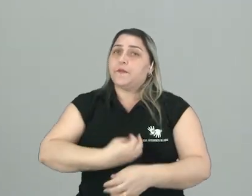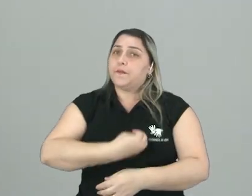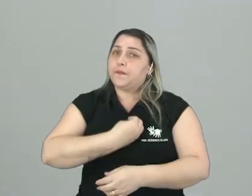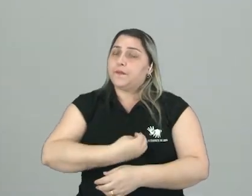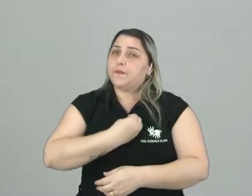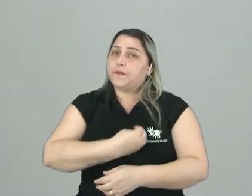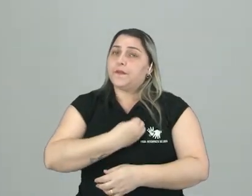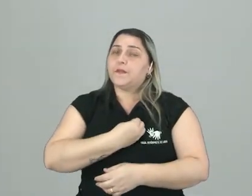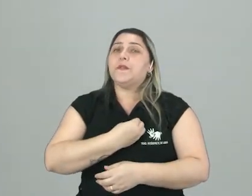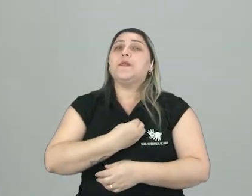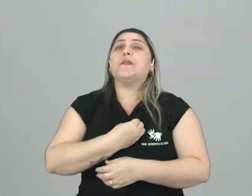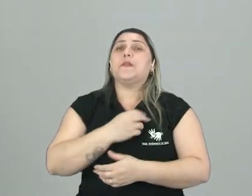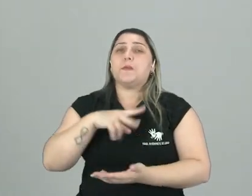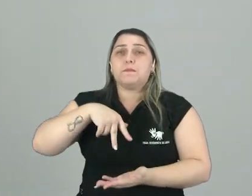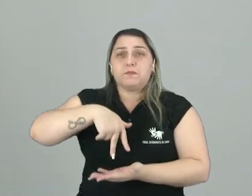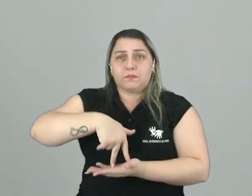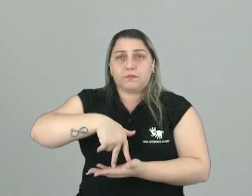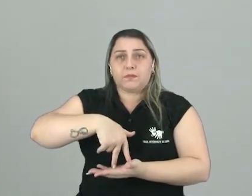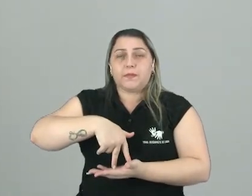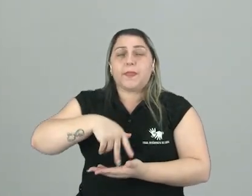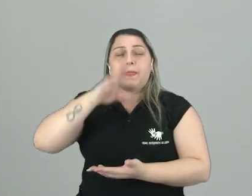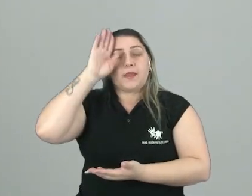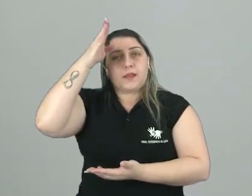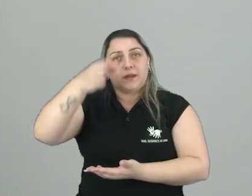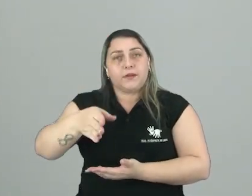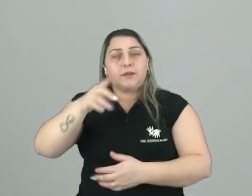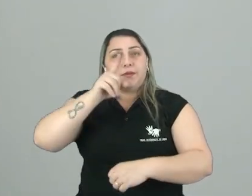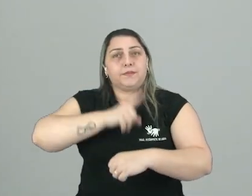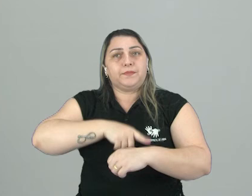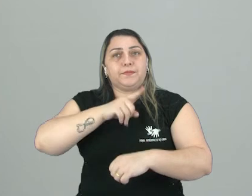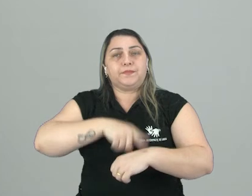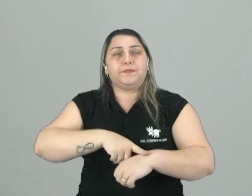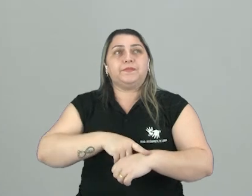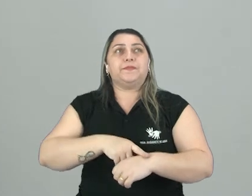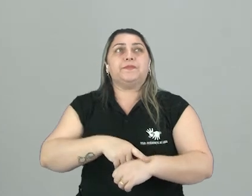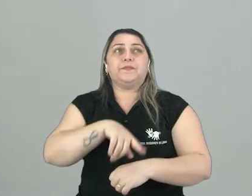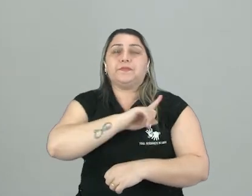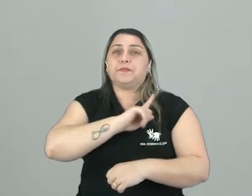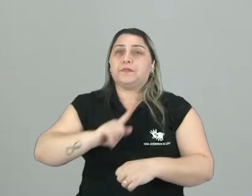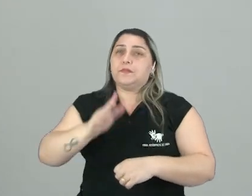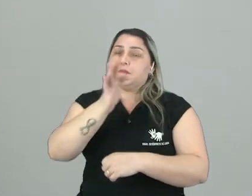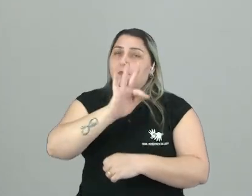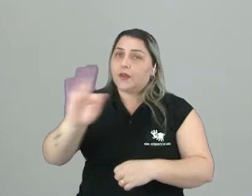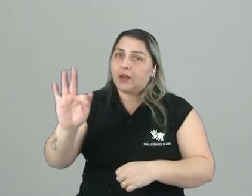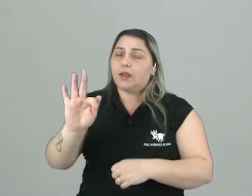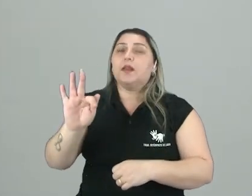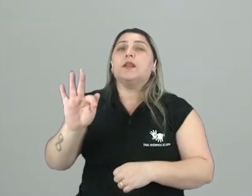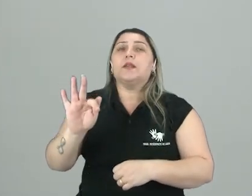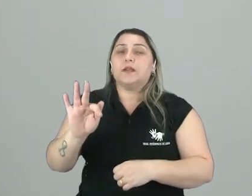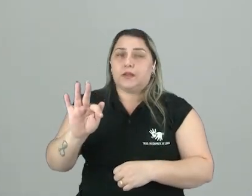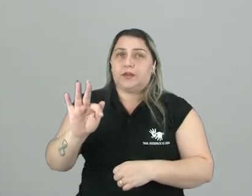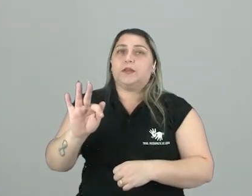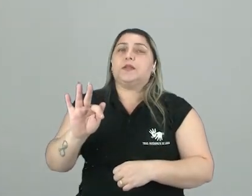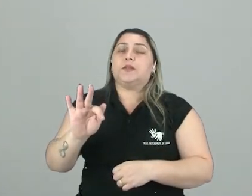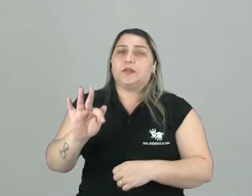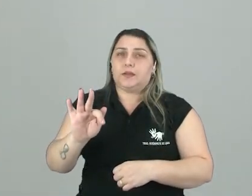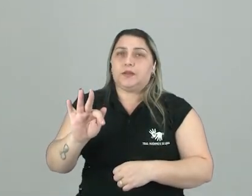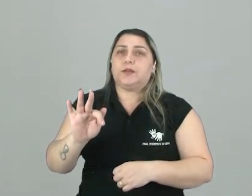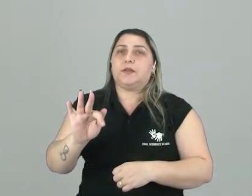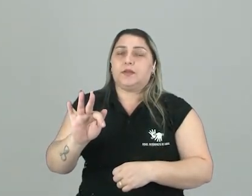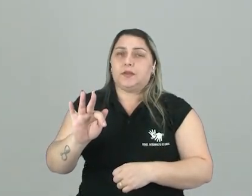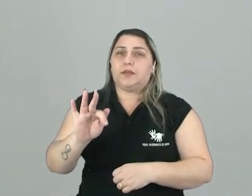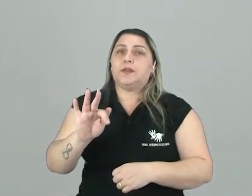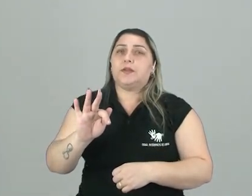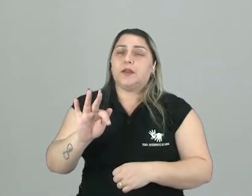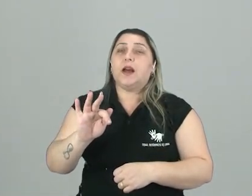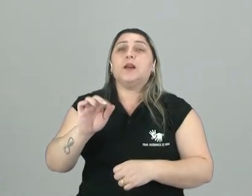as nossas florestas em pé, certo? Principalmente na época em que o governo federal estava cada vez mais investindo na